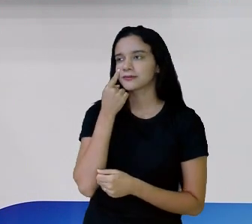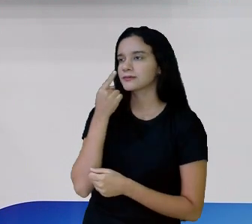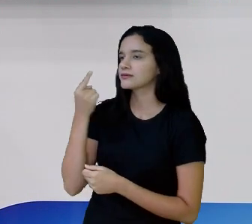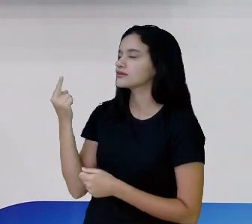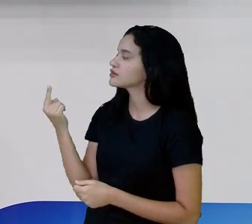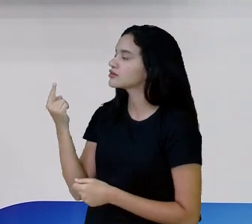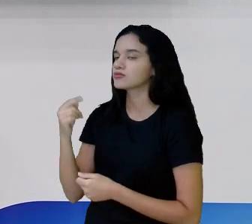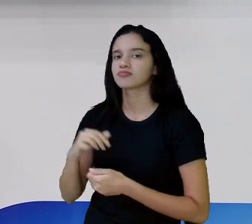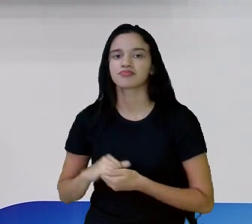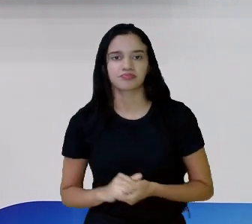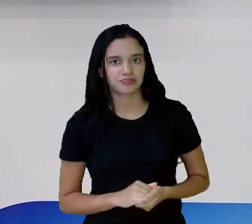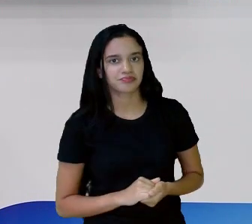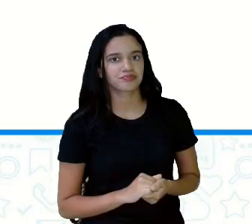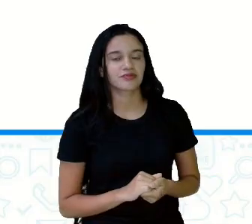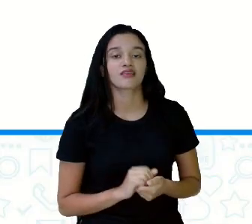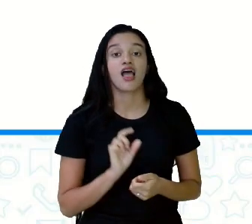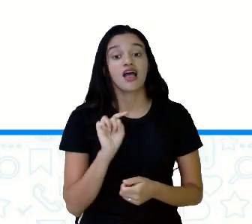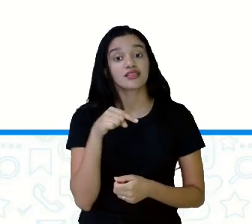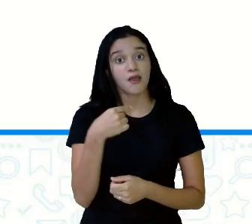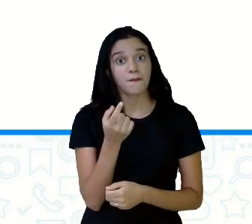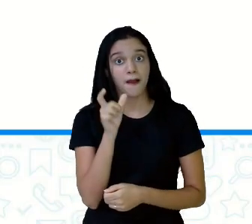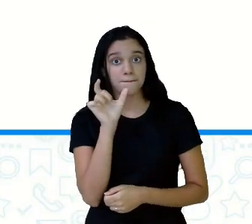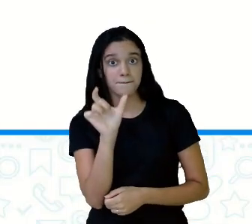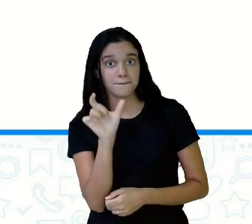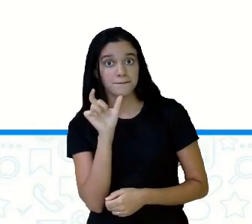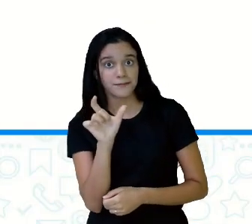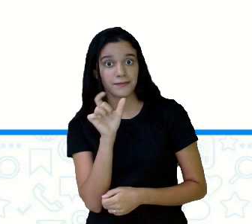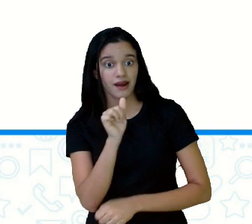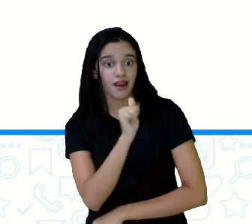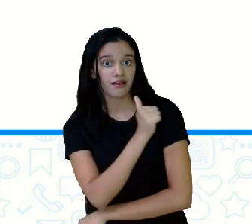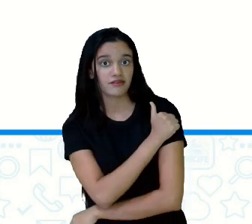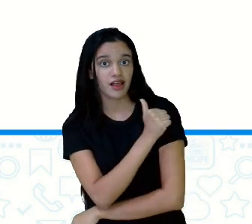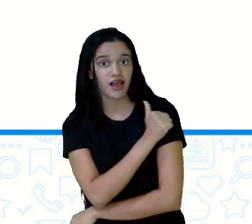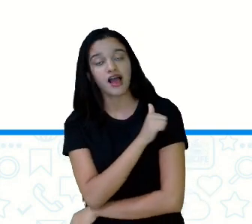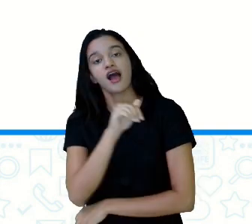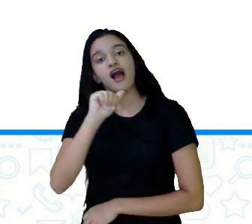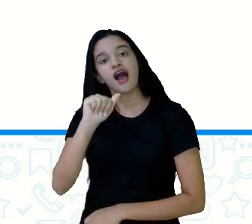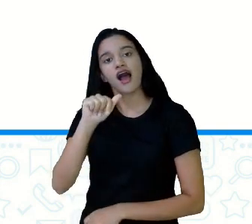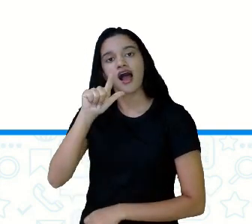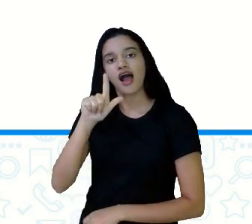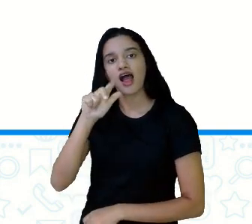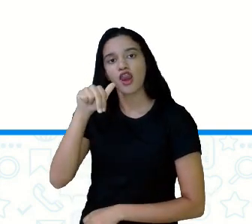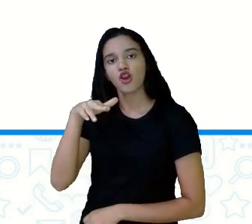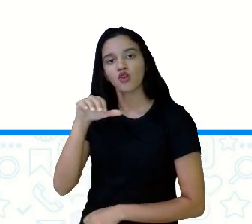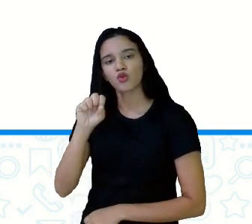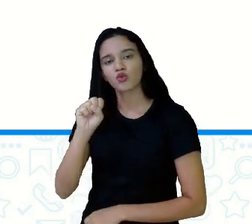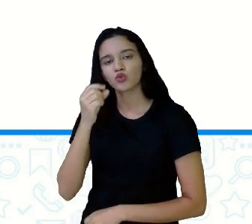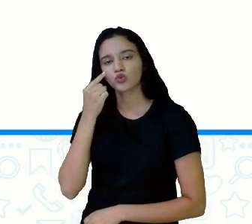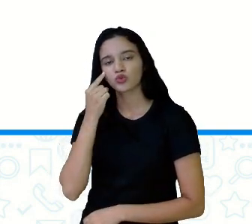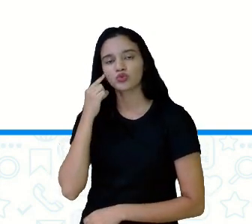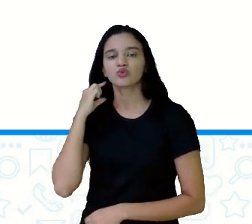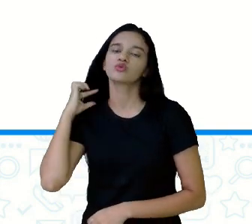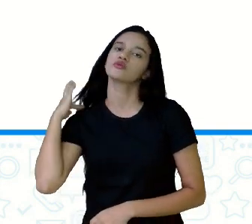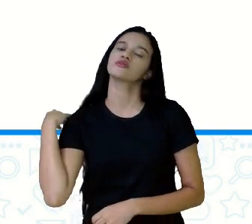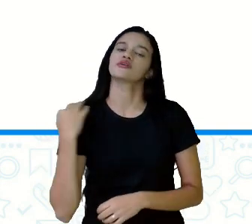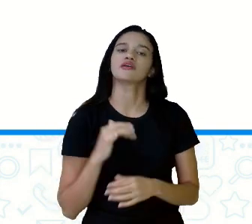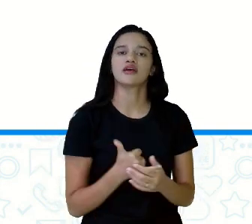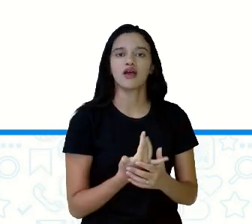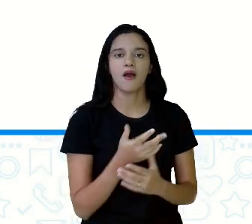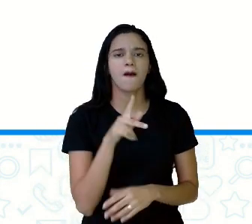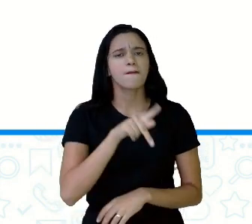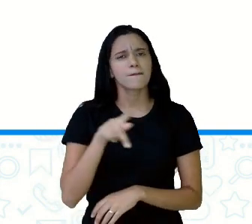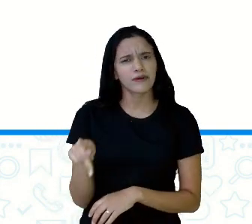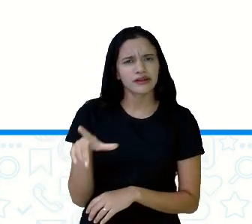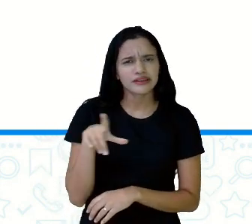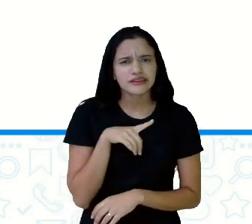sendo circulado após a palavra aluninhos? Olha aí, a tela ampliou para você ver melhor. Ô,